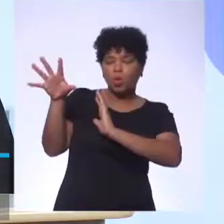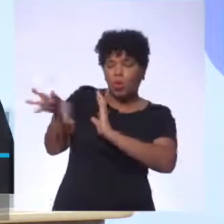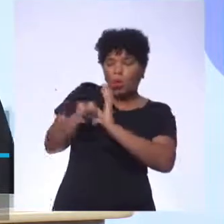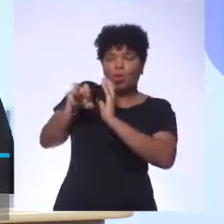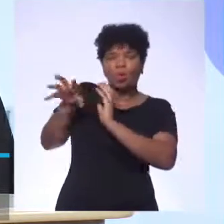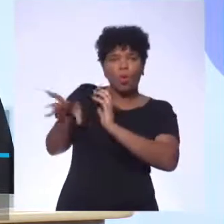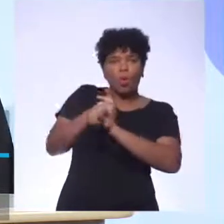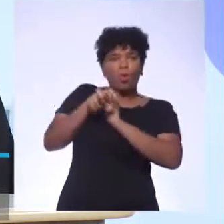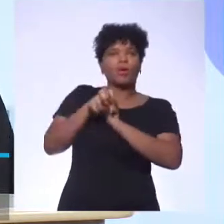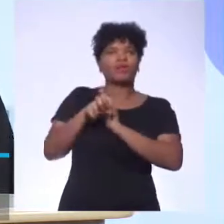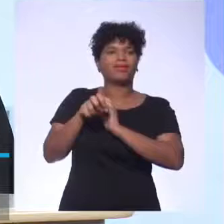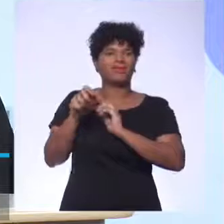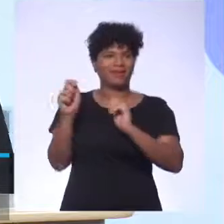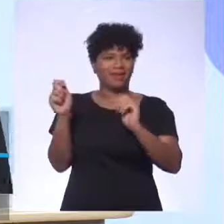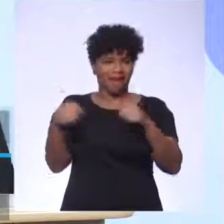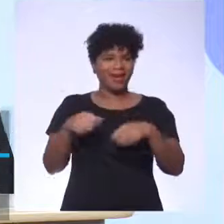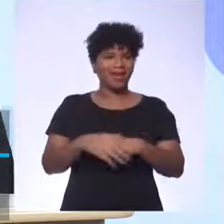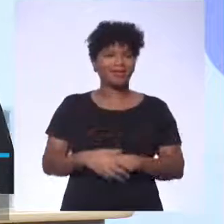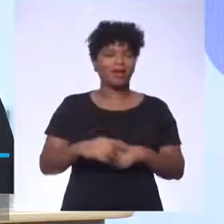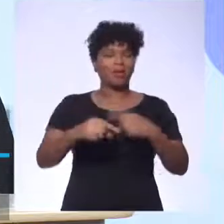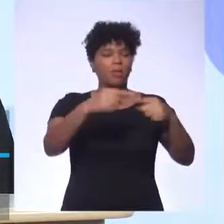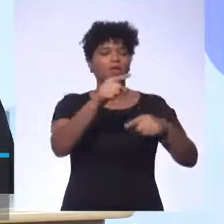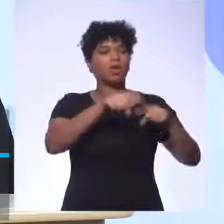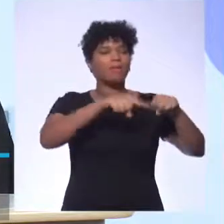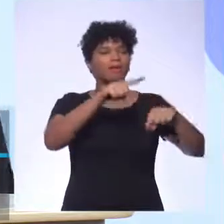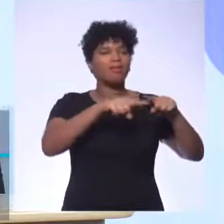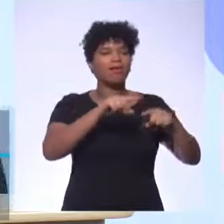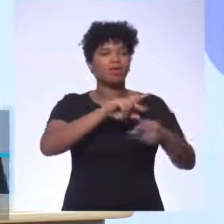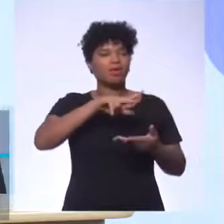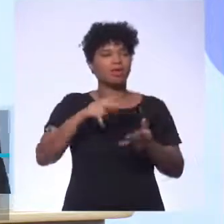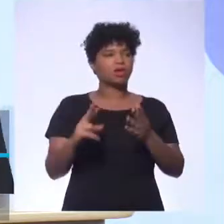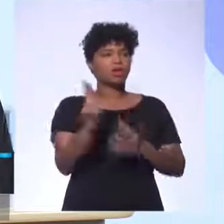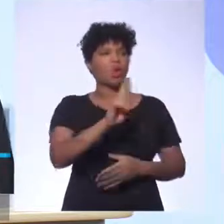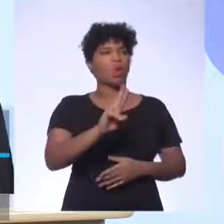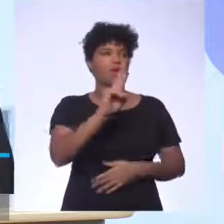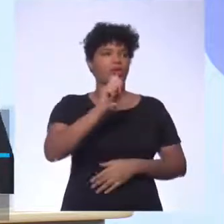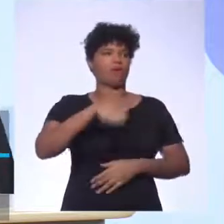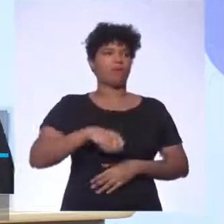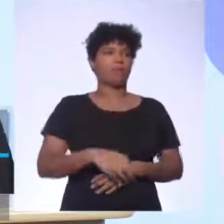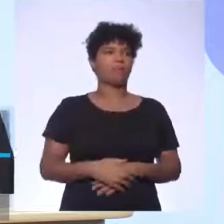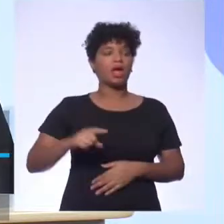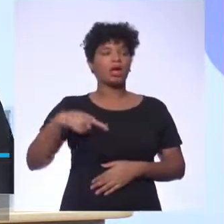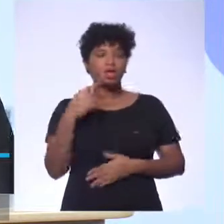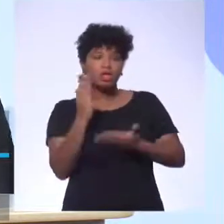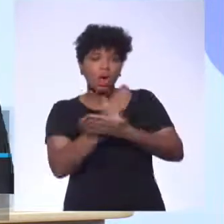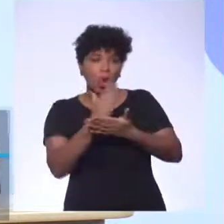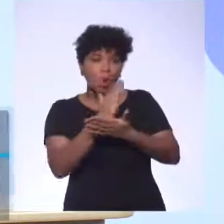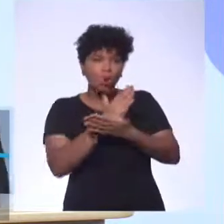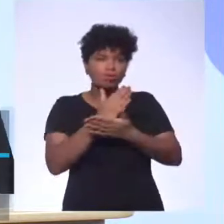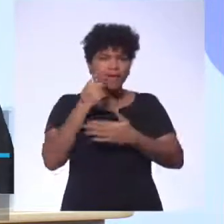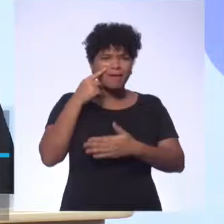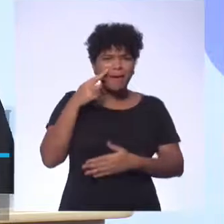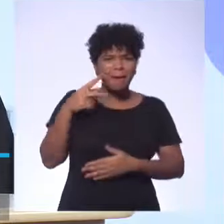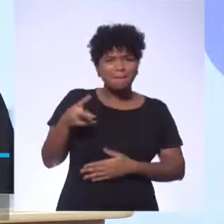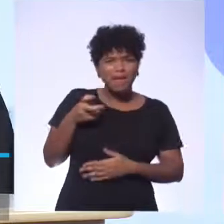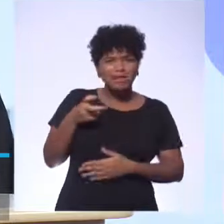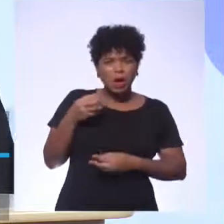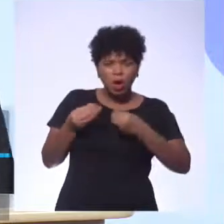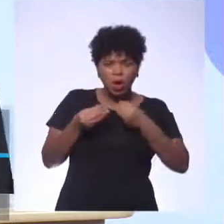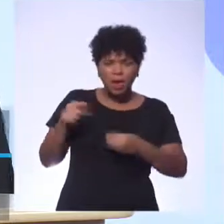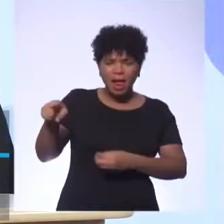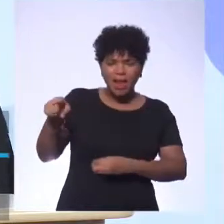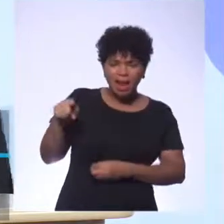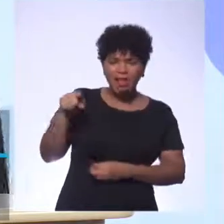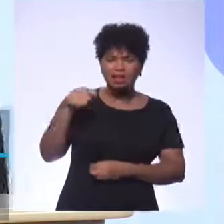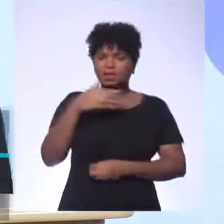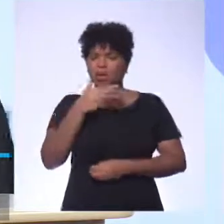vida, é necessário acessar os recursos. E esses recursos, a forma que eles são acessados, a forma que os trabalhadores,